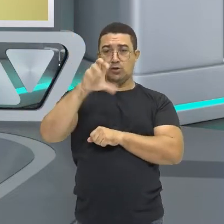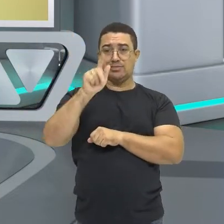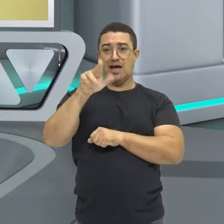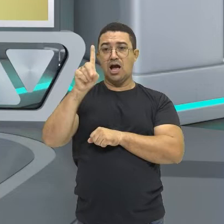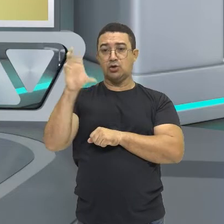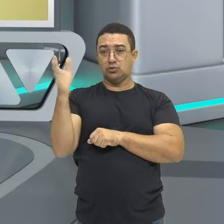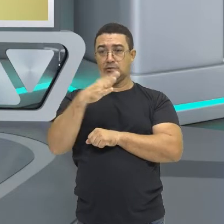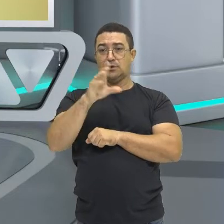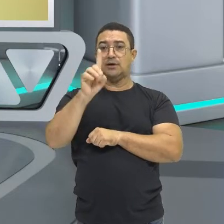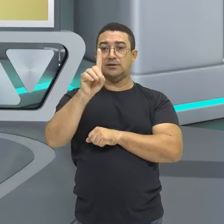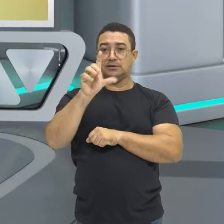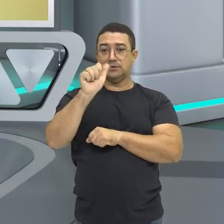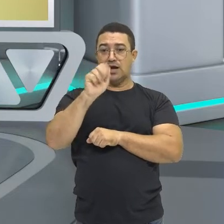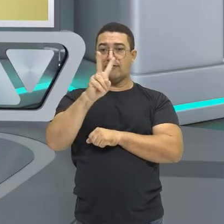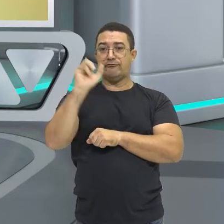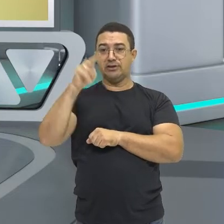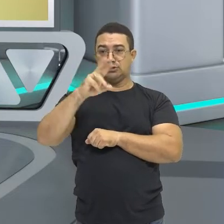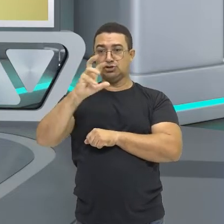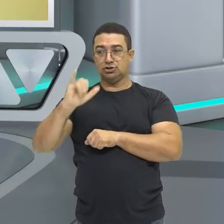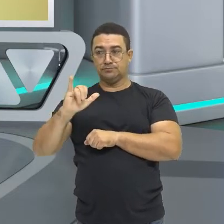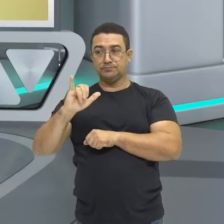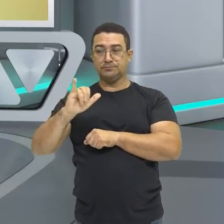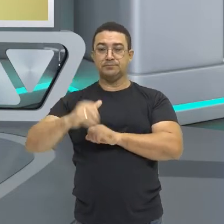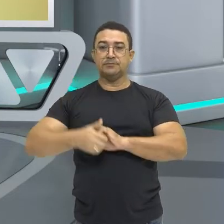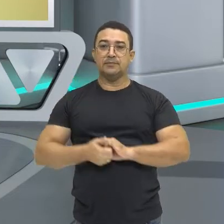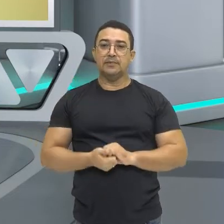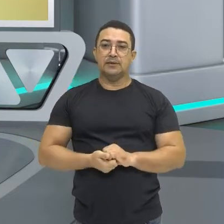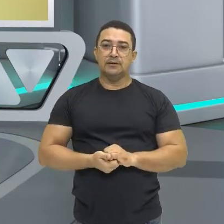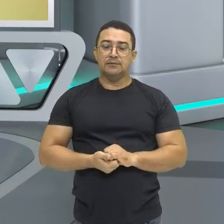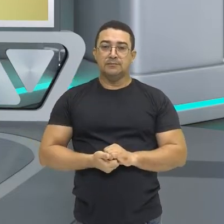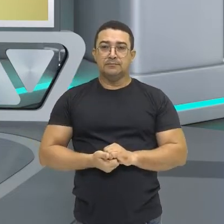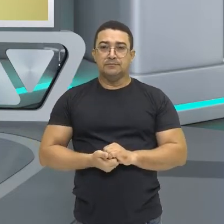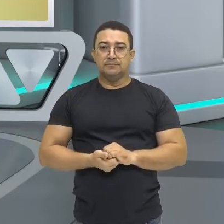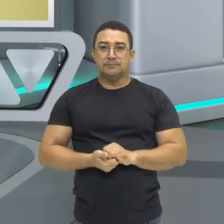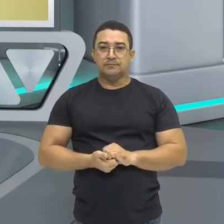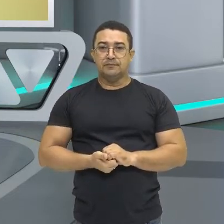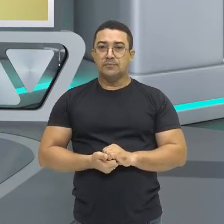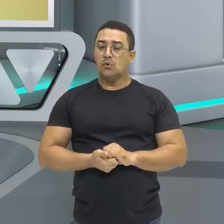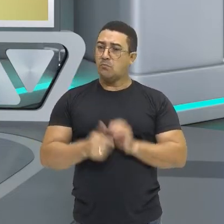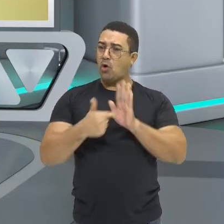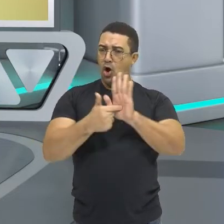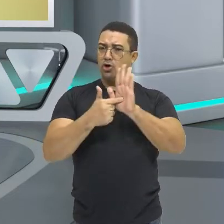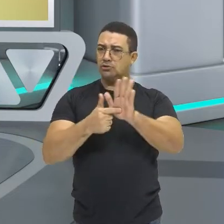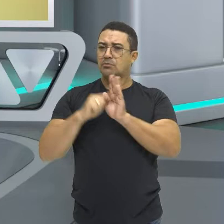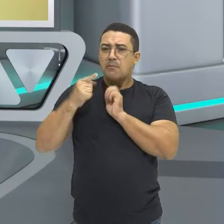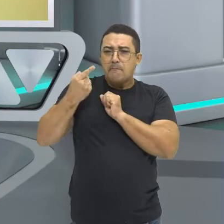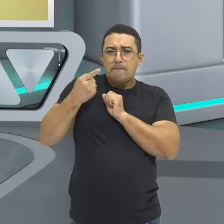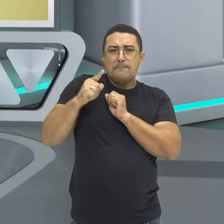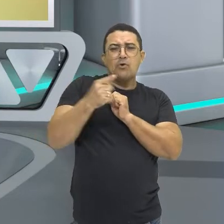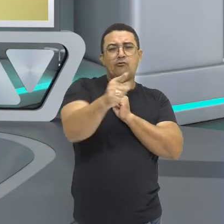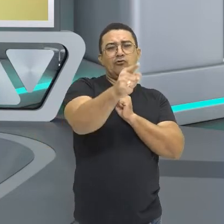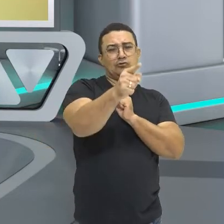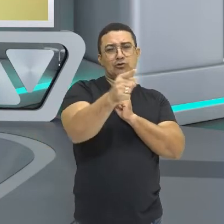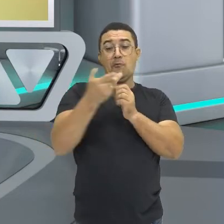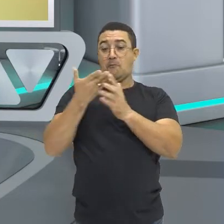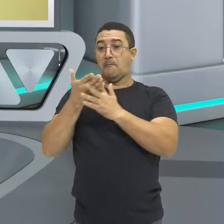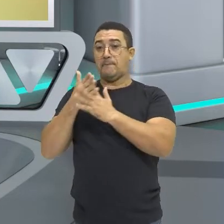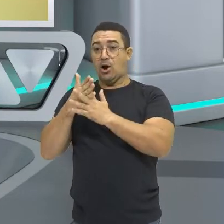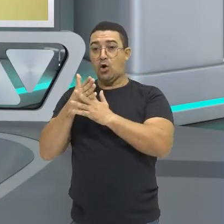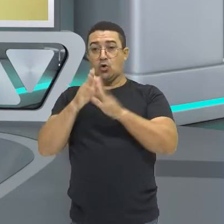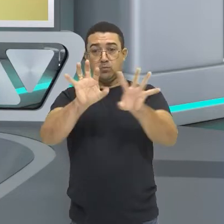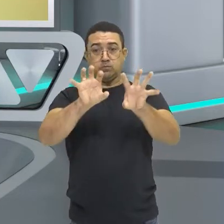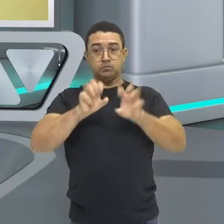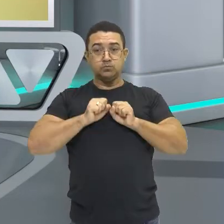que era justamente essa sensação de profundidade. Tá? Então o Barroco ele vai se apropriar disso, ele vai